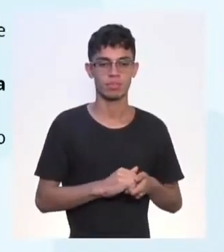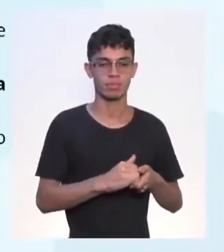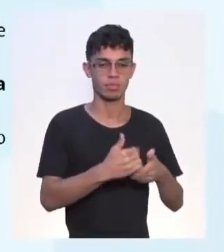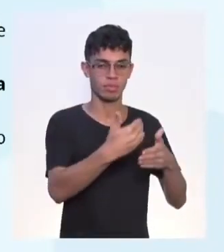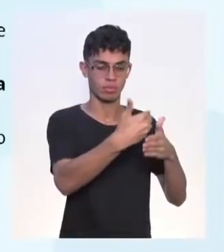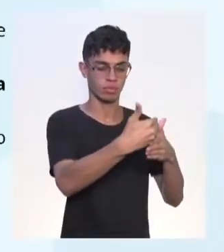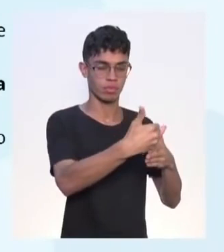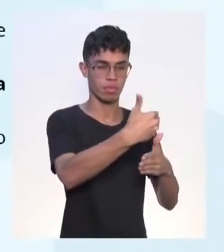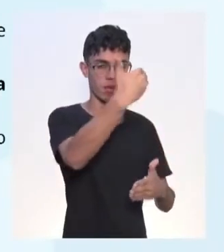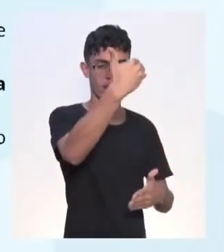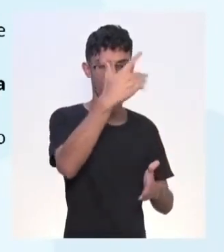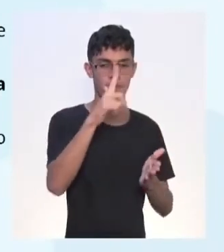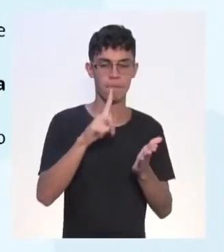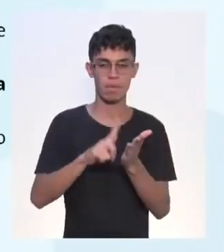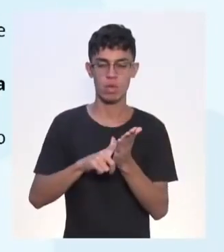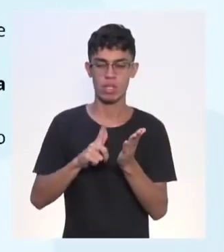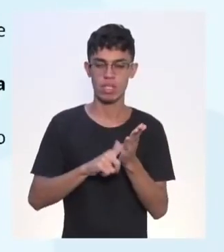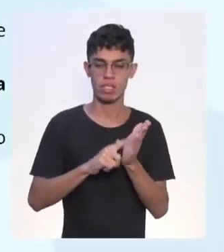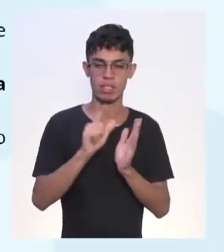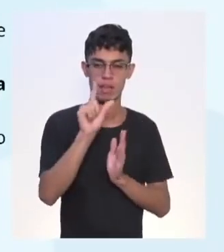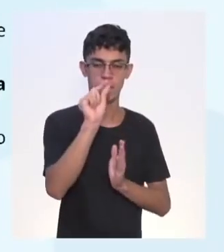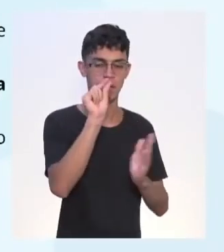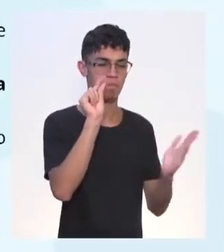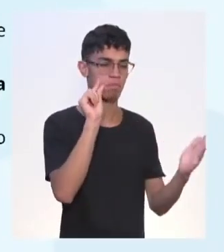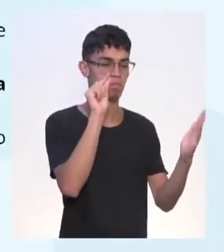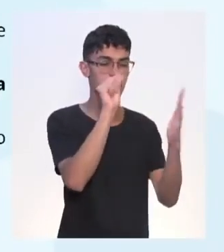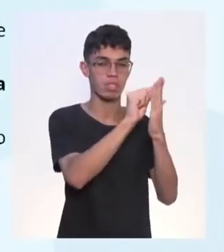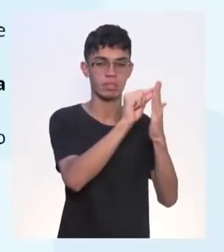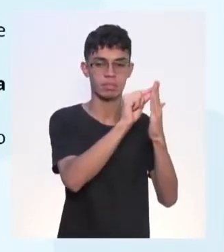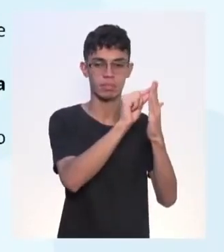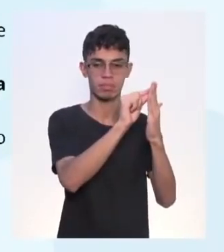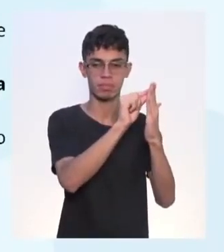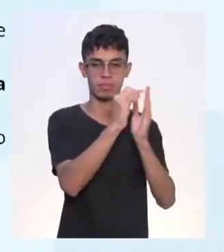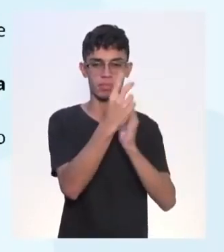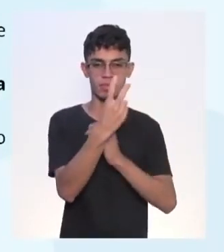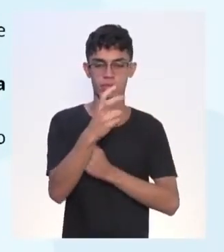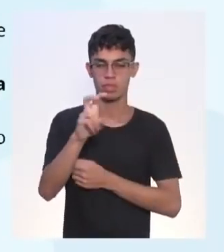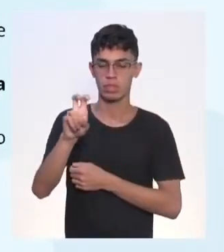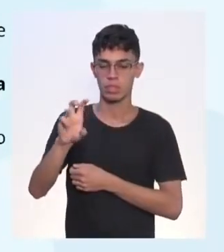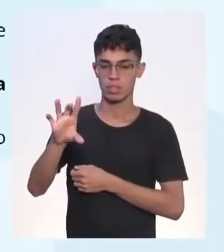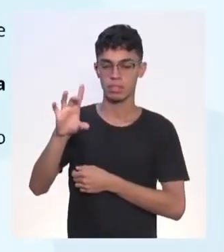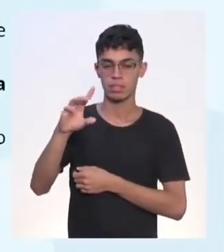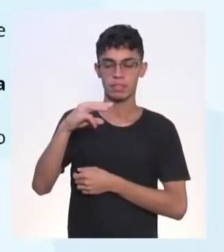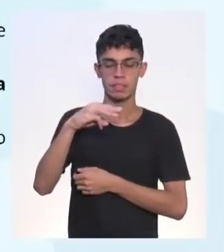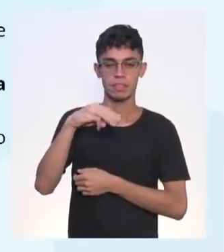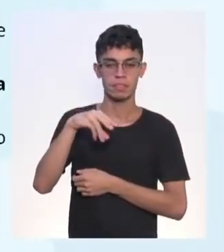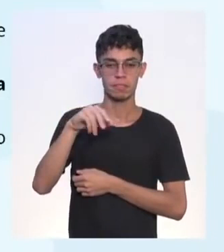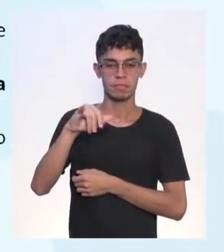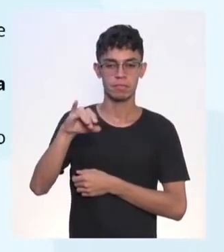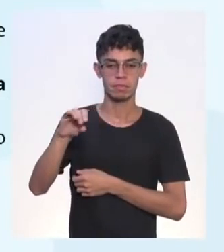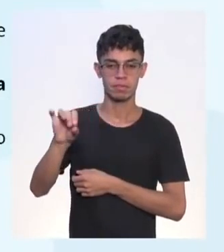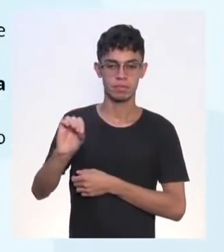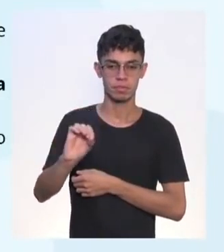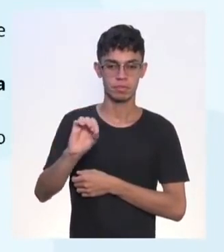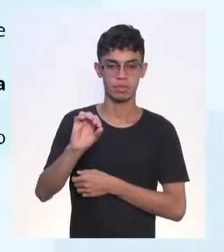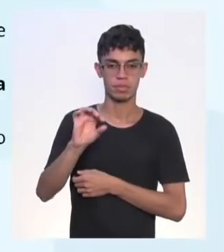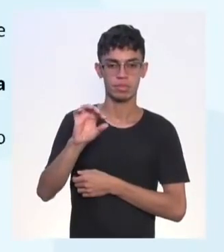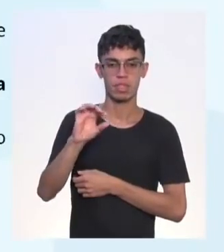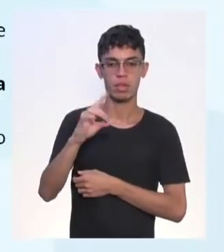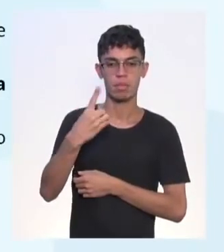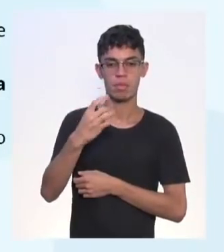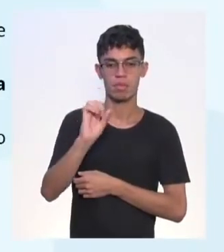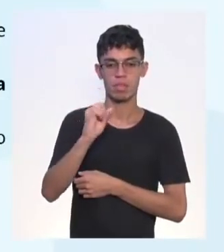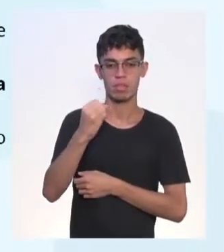pregada à parede da vasta sala de jantar marcava 25 de maio de 1887, dia